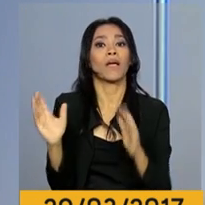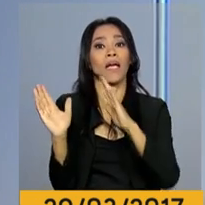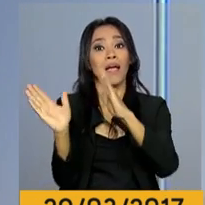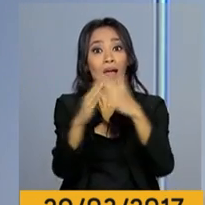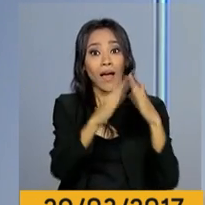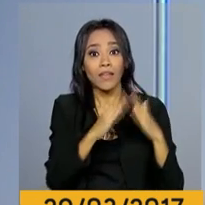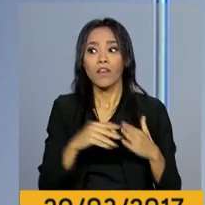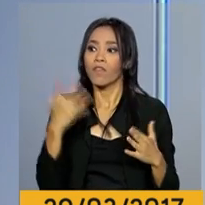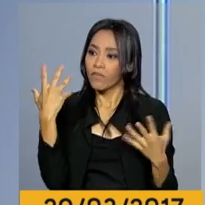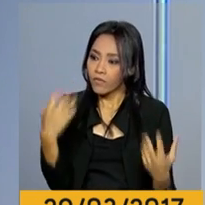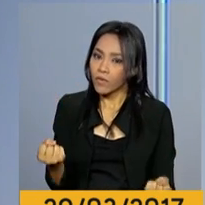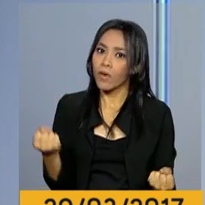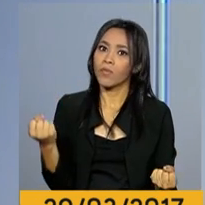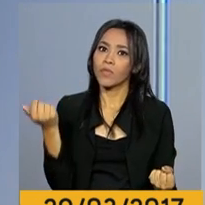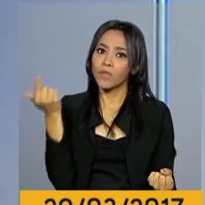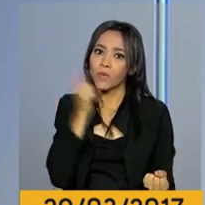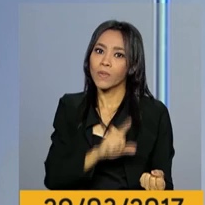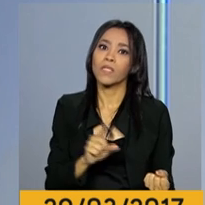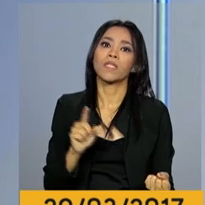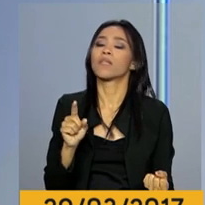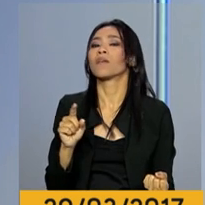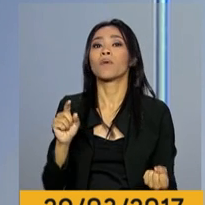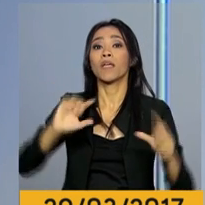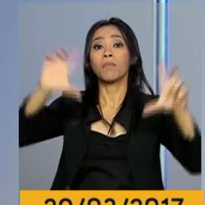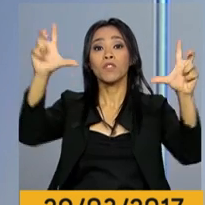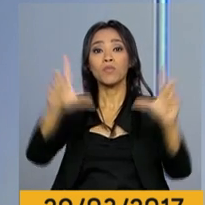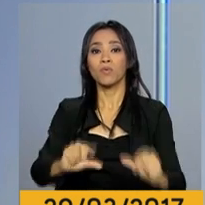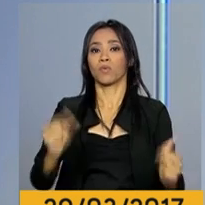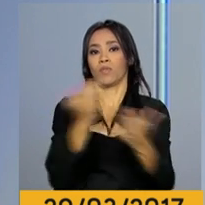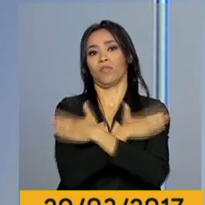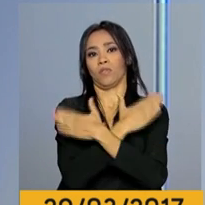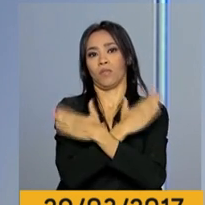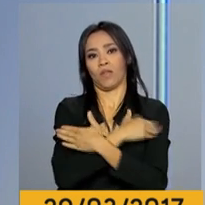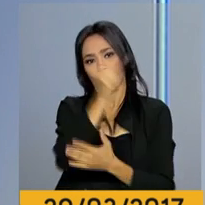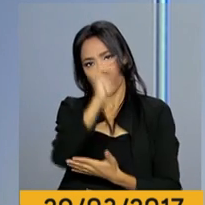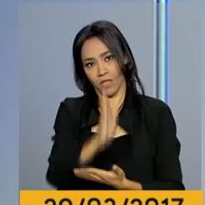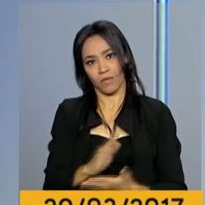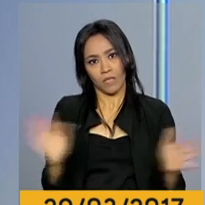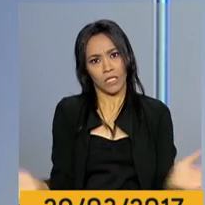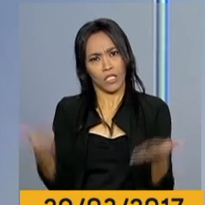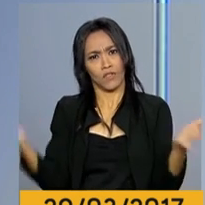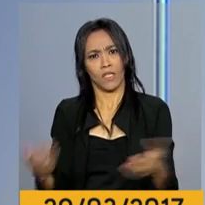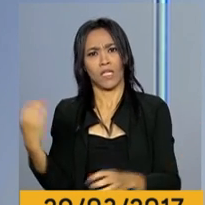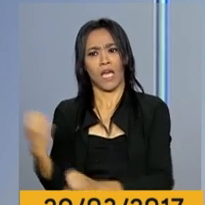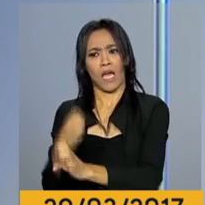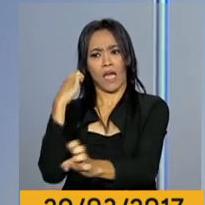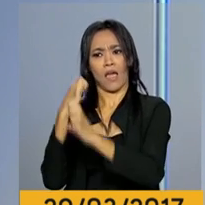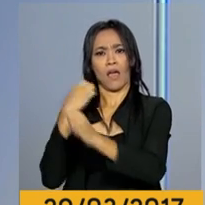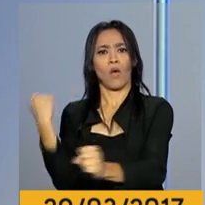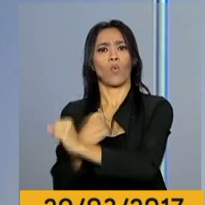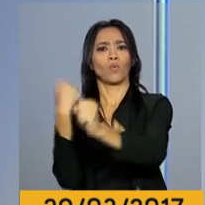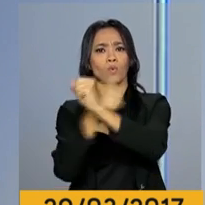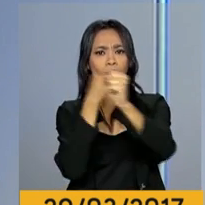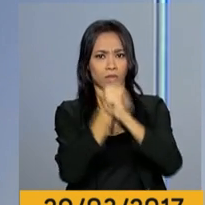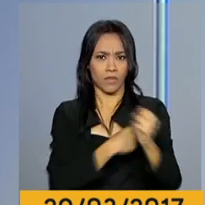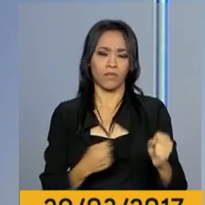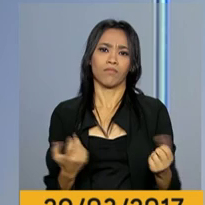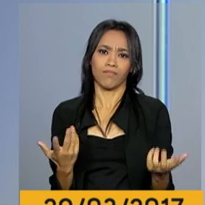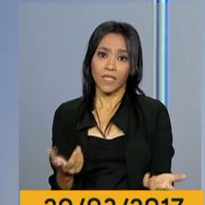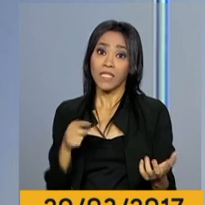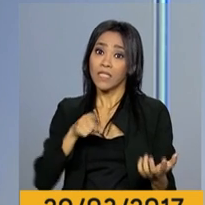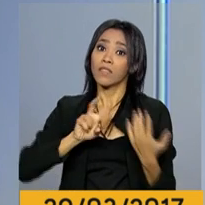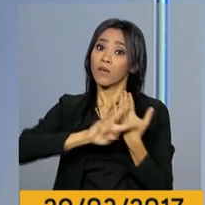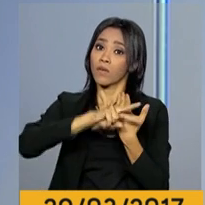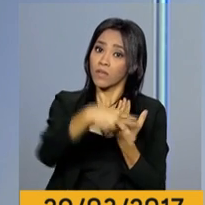para combate ao desemprego portanto incentivo à construção civil isso tudo é fruto de uma